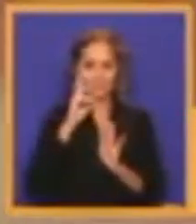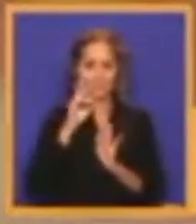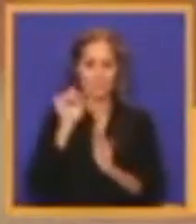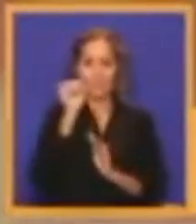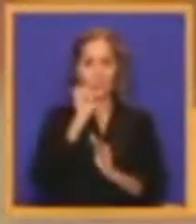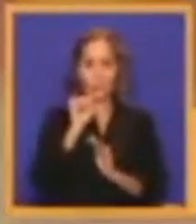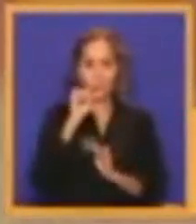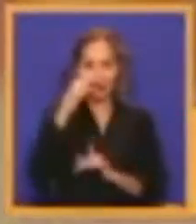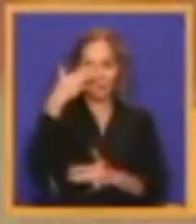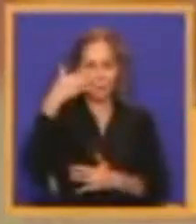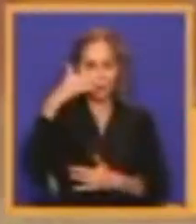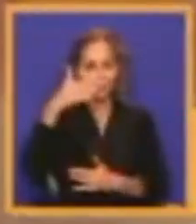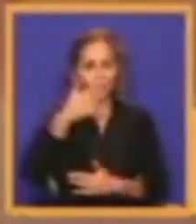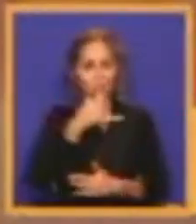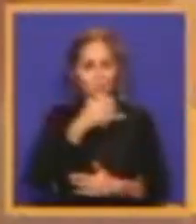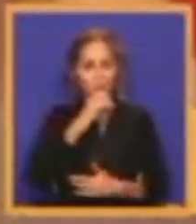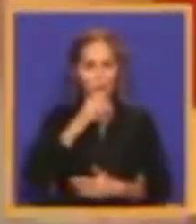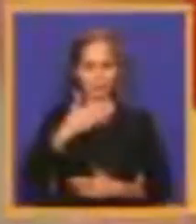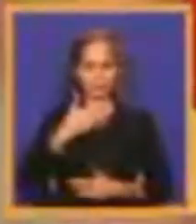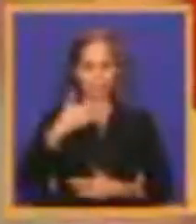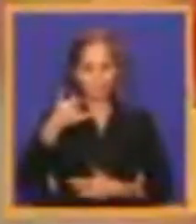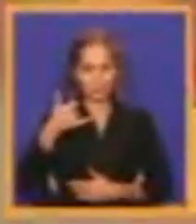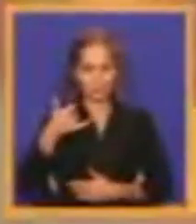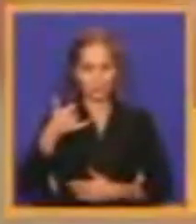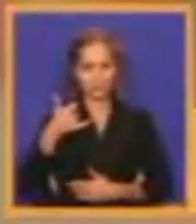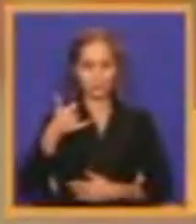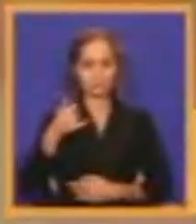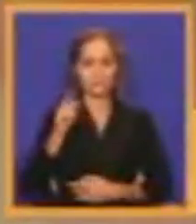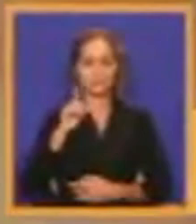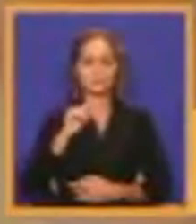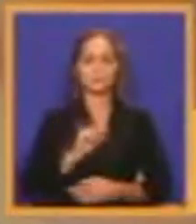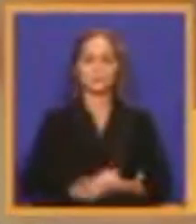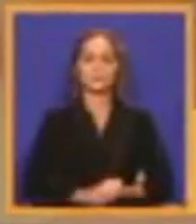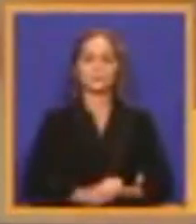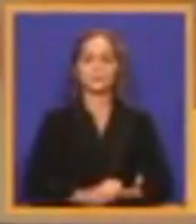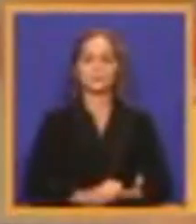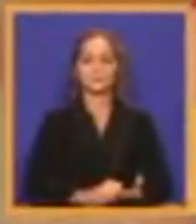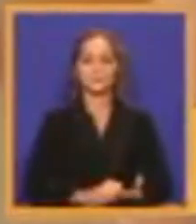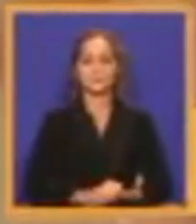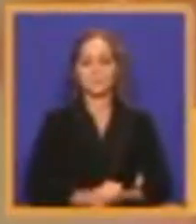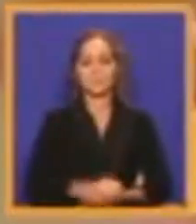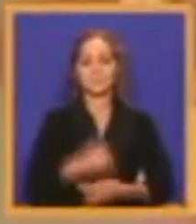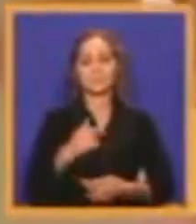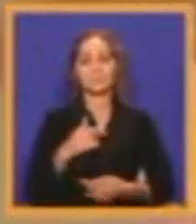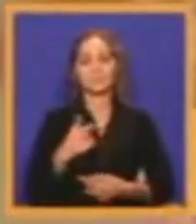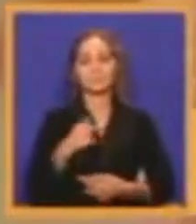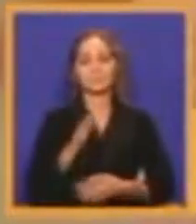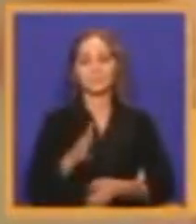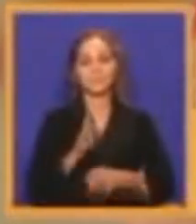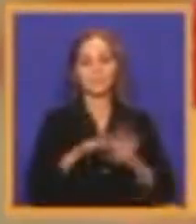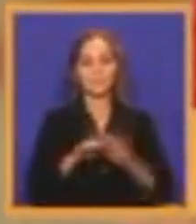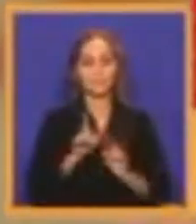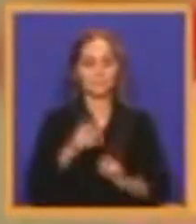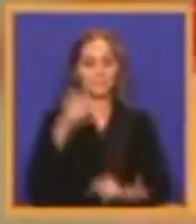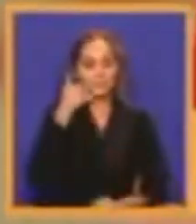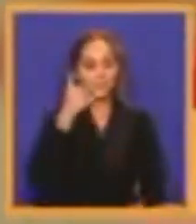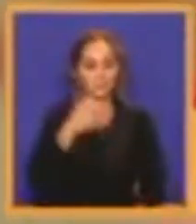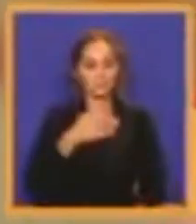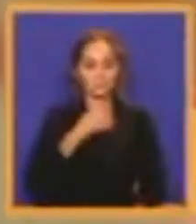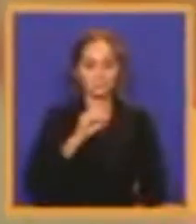das previsões da astrologia e o guia do amor aqui do Paulo Cardoso, ora, o que tem de fazer é ligar para o